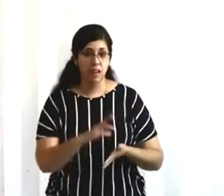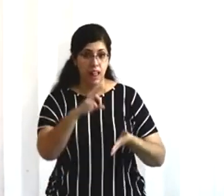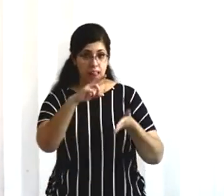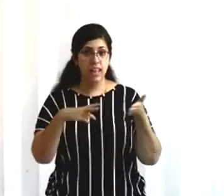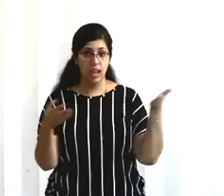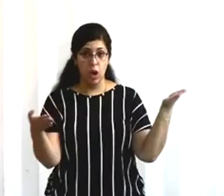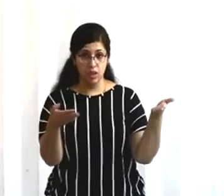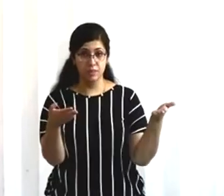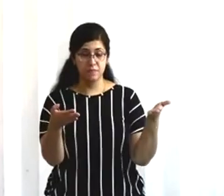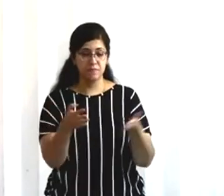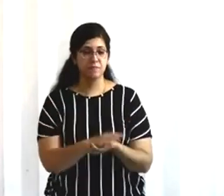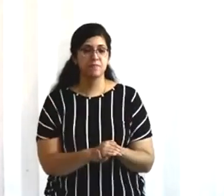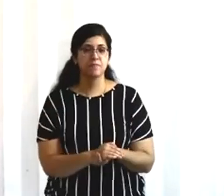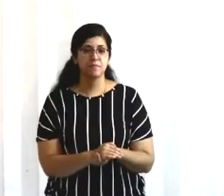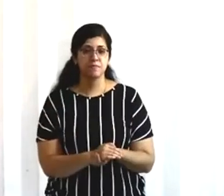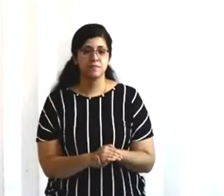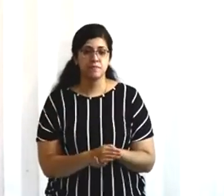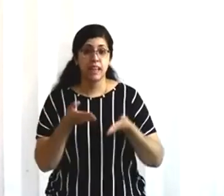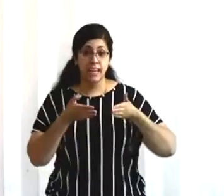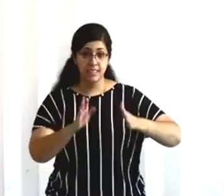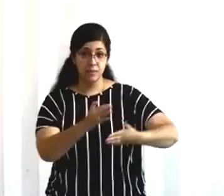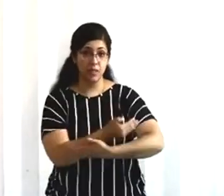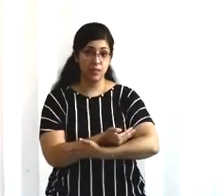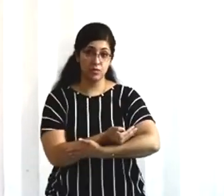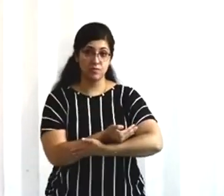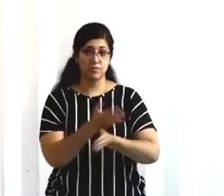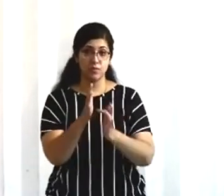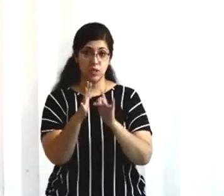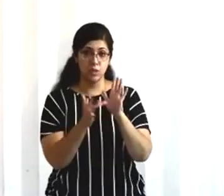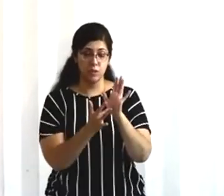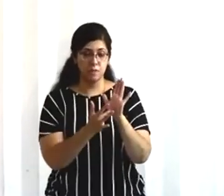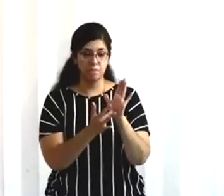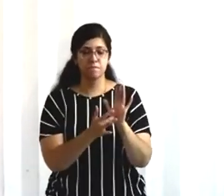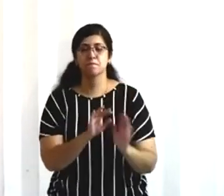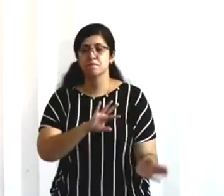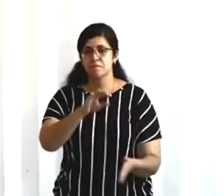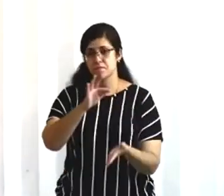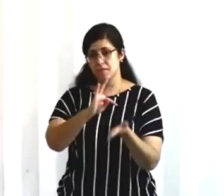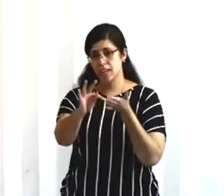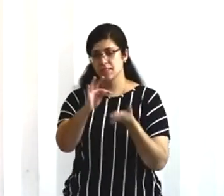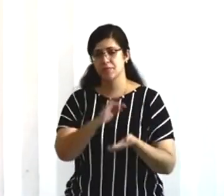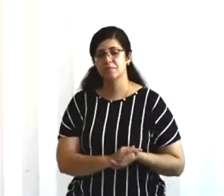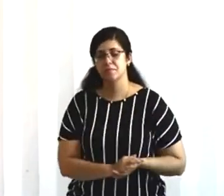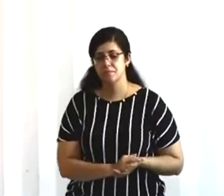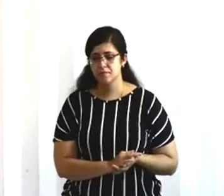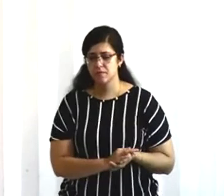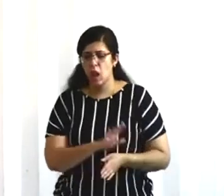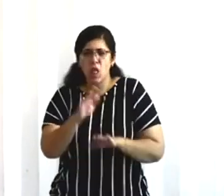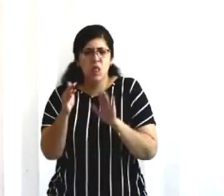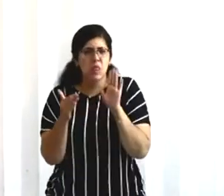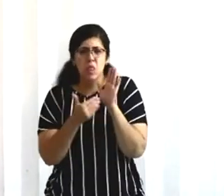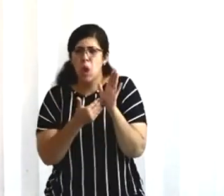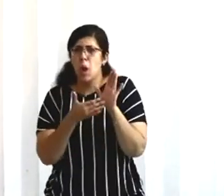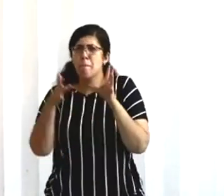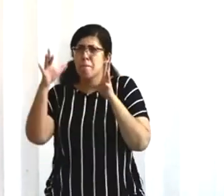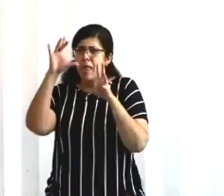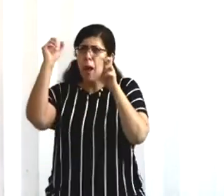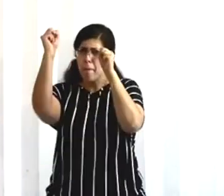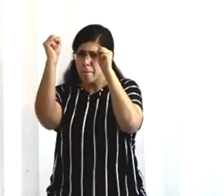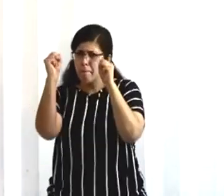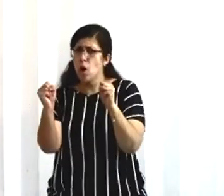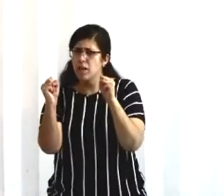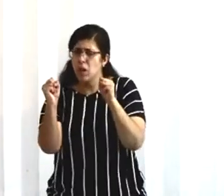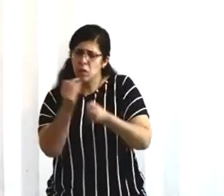vocês. Ele vai dizer: o Todo-Poderoso surgiu na terra como um bebê humano